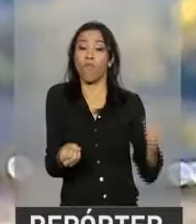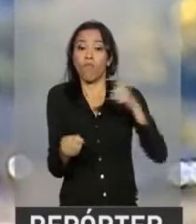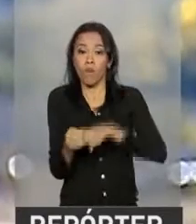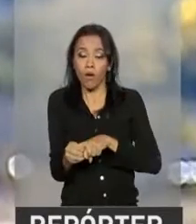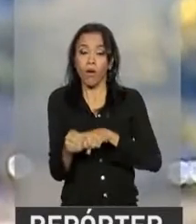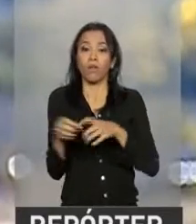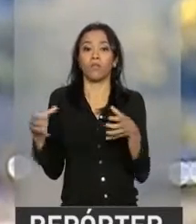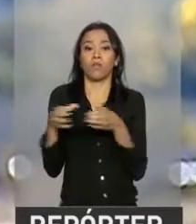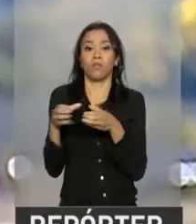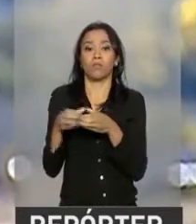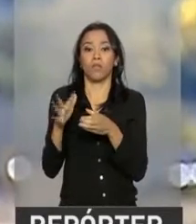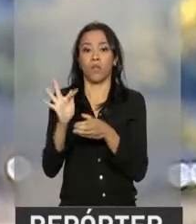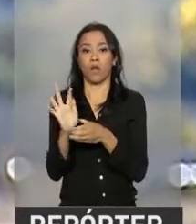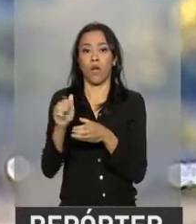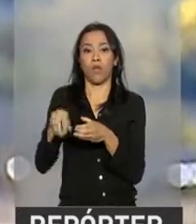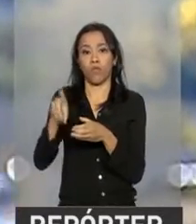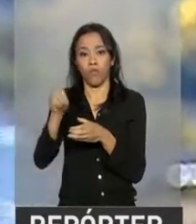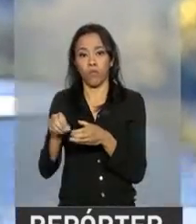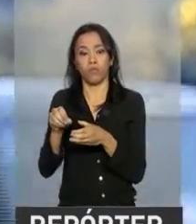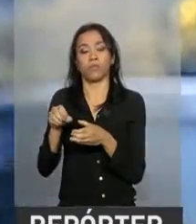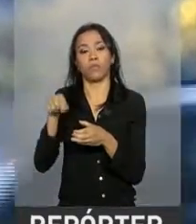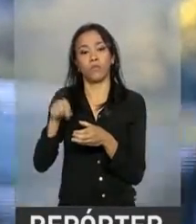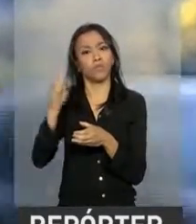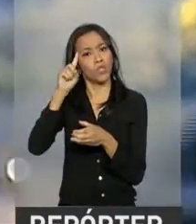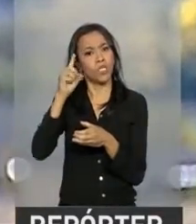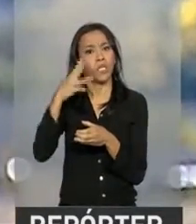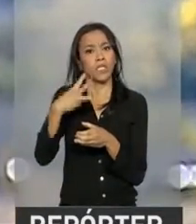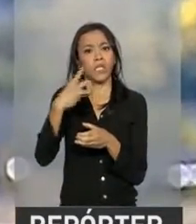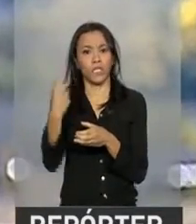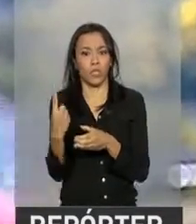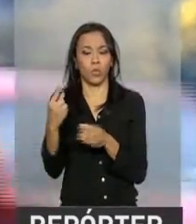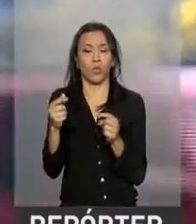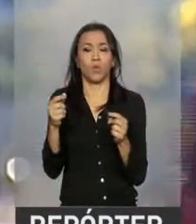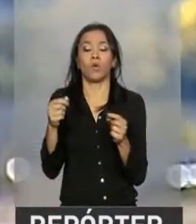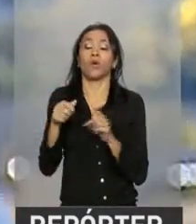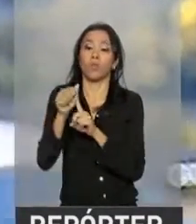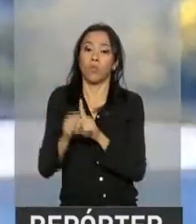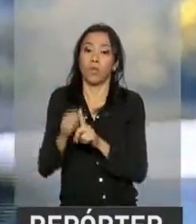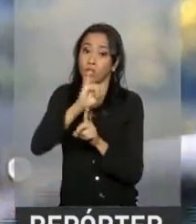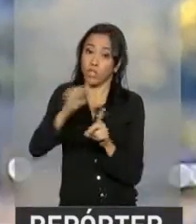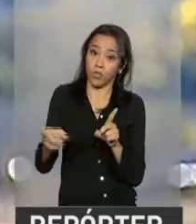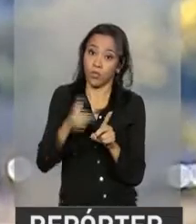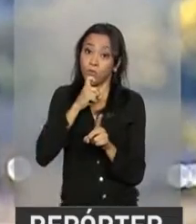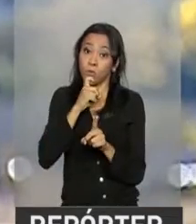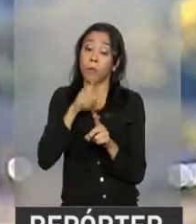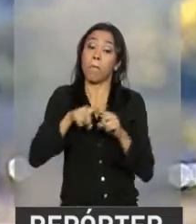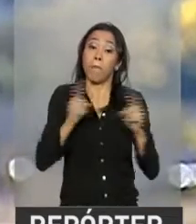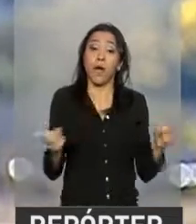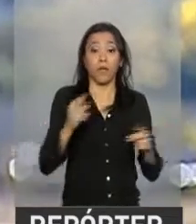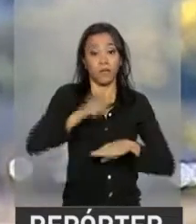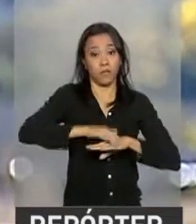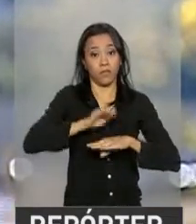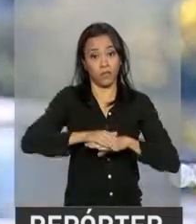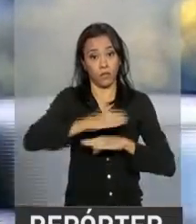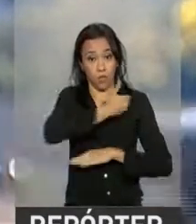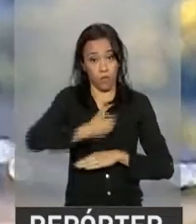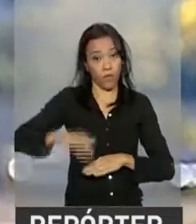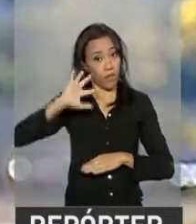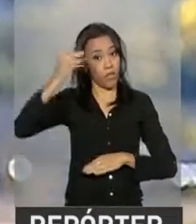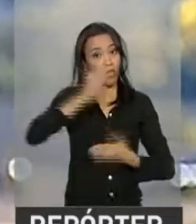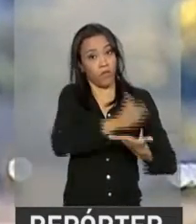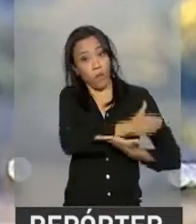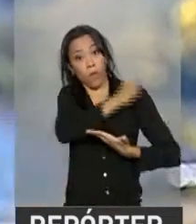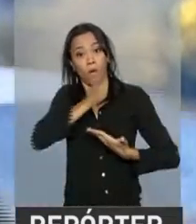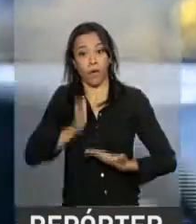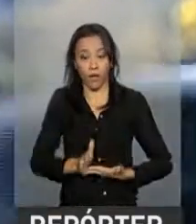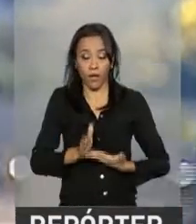de amparo ao trabalhador no dia 31 de julho mas agora o governo não é prorrogou este prazo têm direito ao